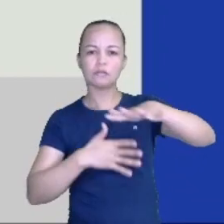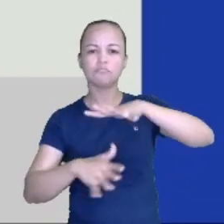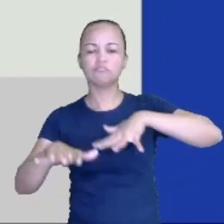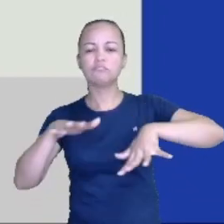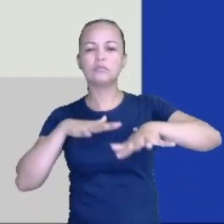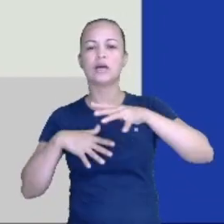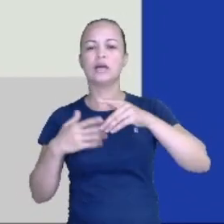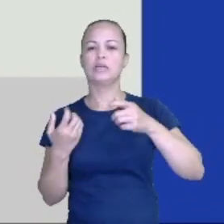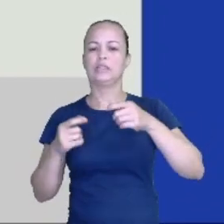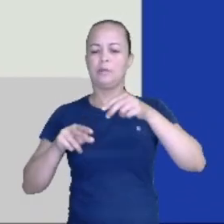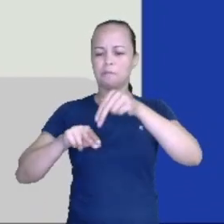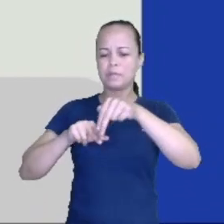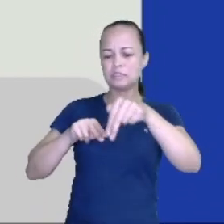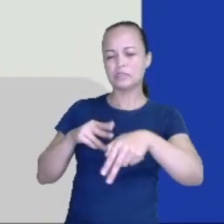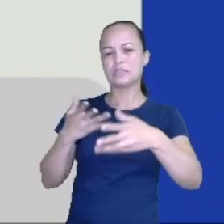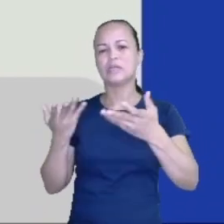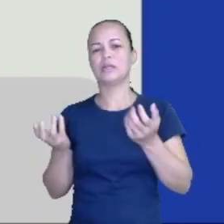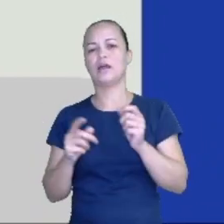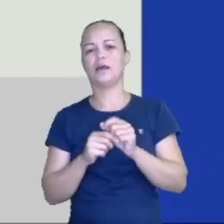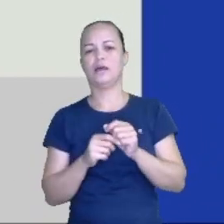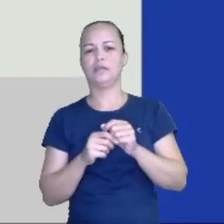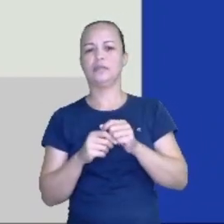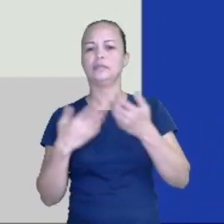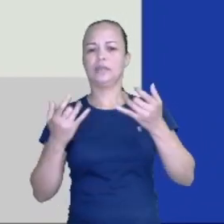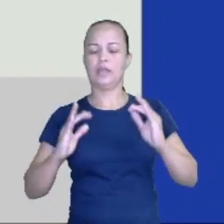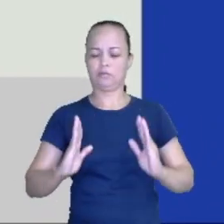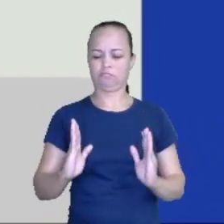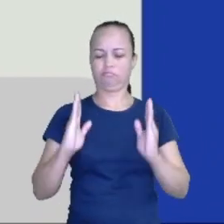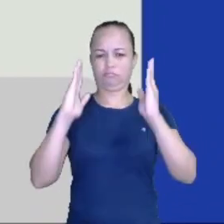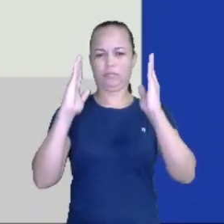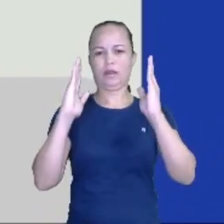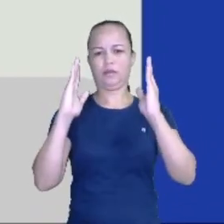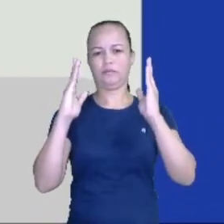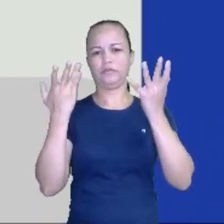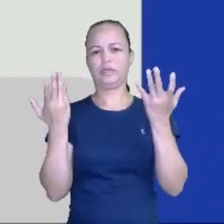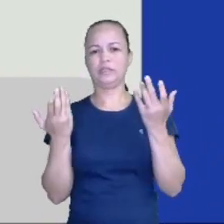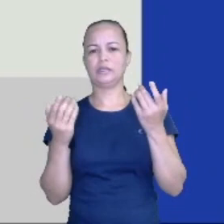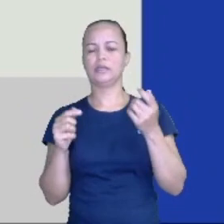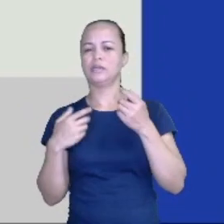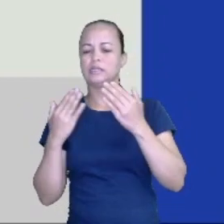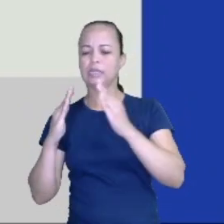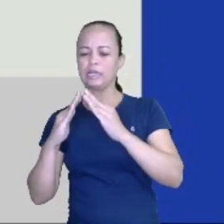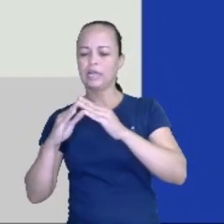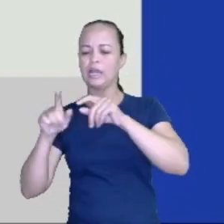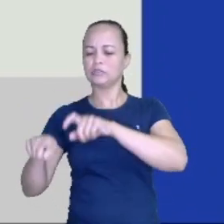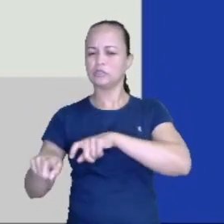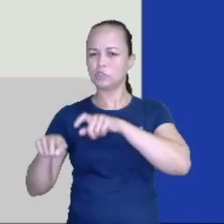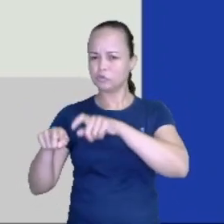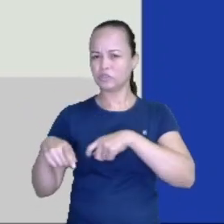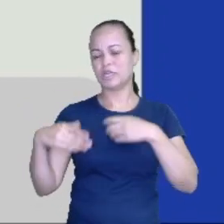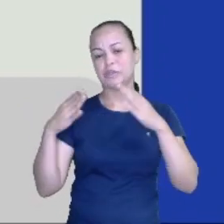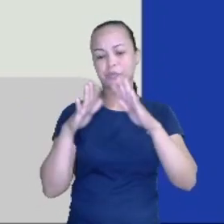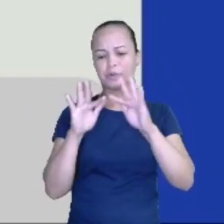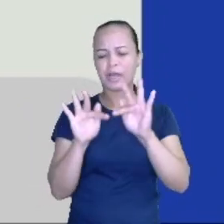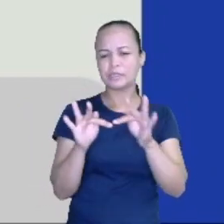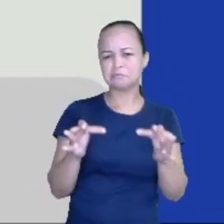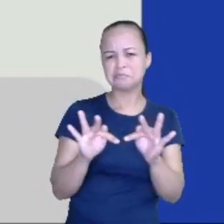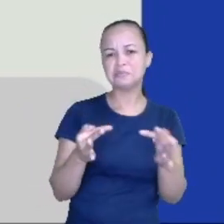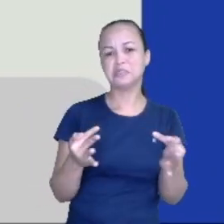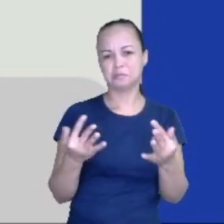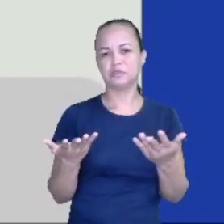piscina, tem palafitas, tem aquelas casinhas mais simples, tem casa com sítios. Tá vendo aí o